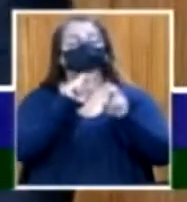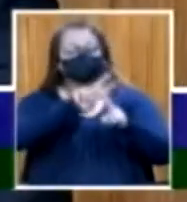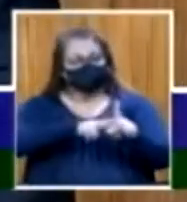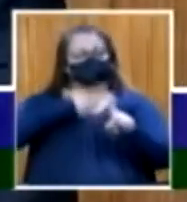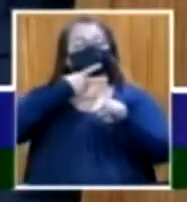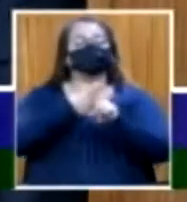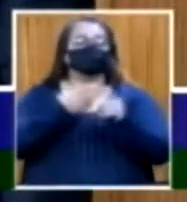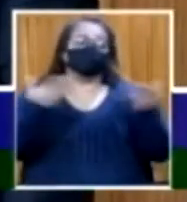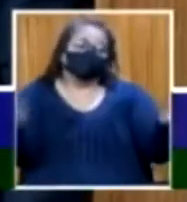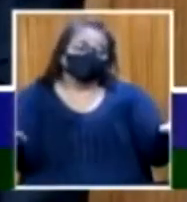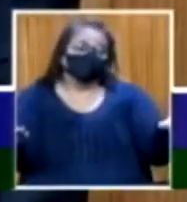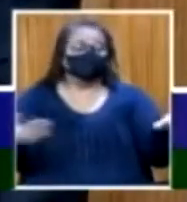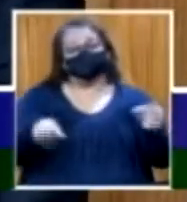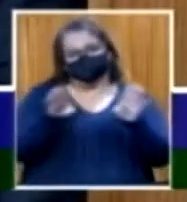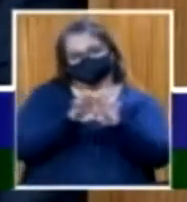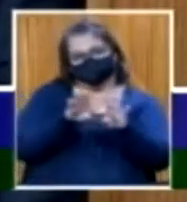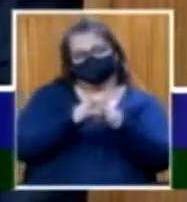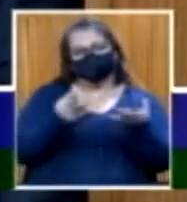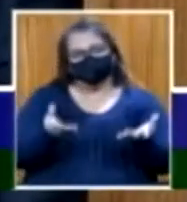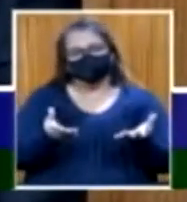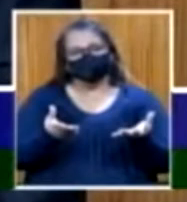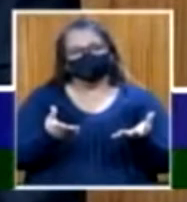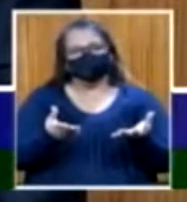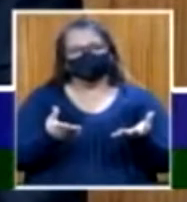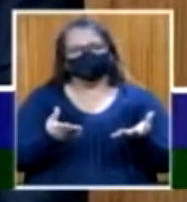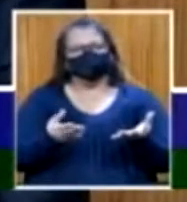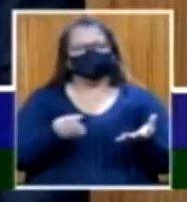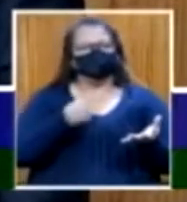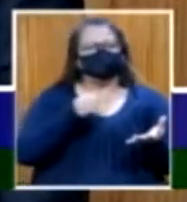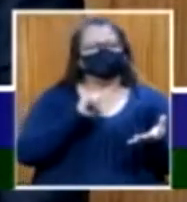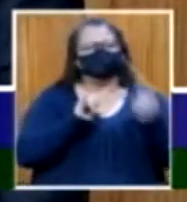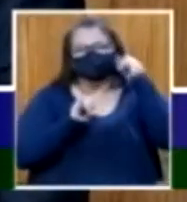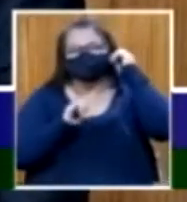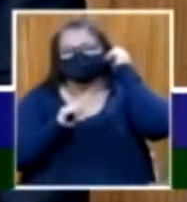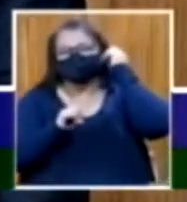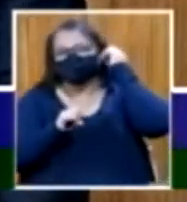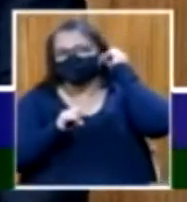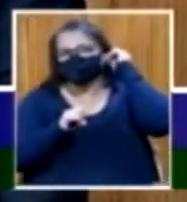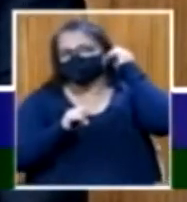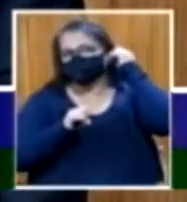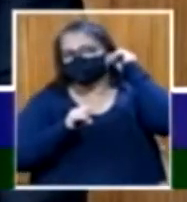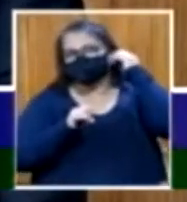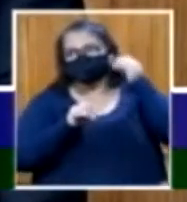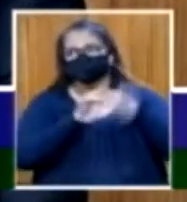dobrar. E, além disso, se permitirá a correção dos valores